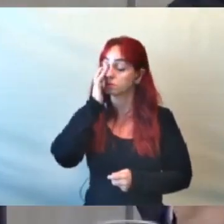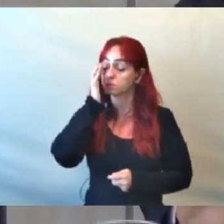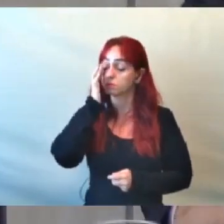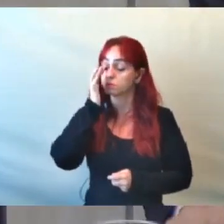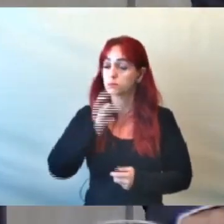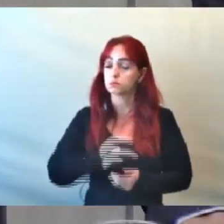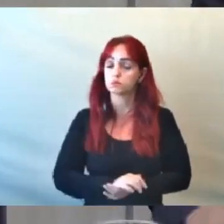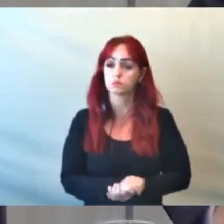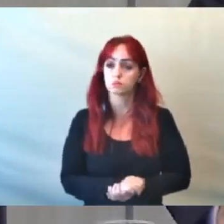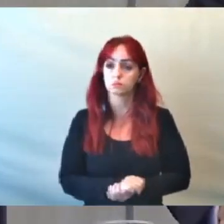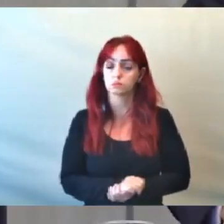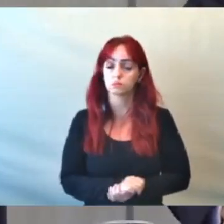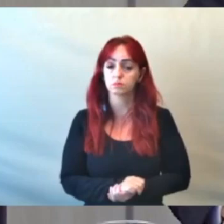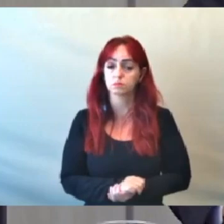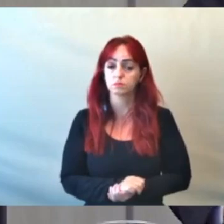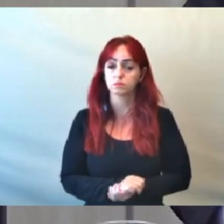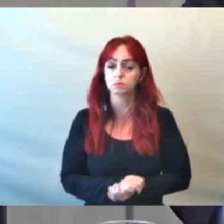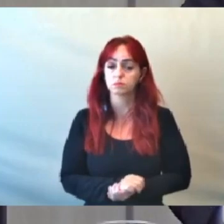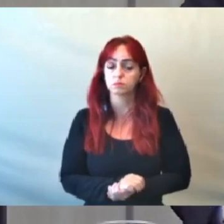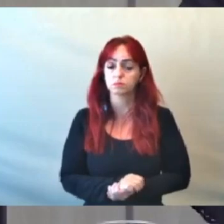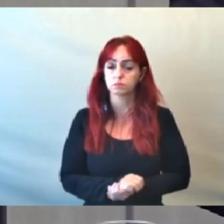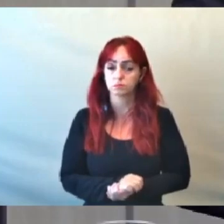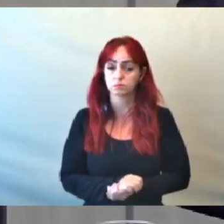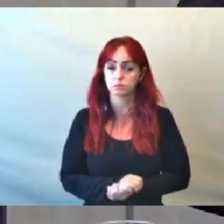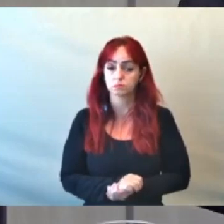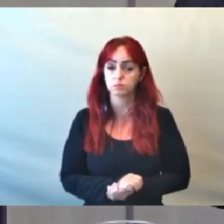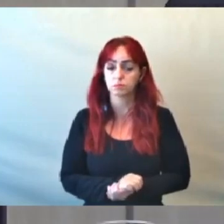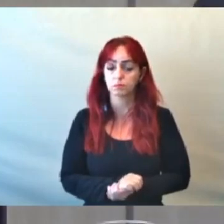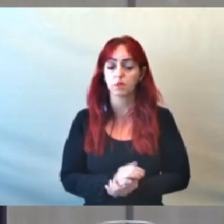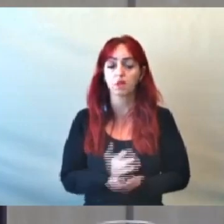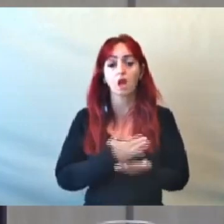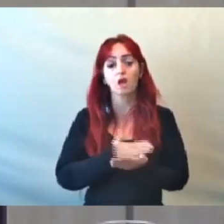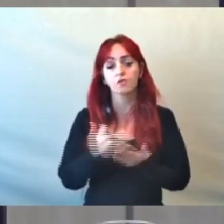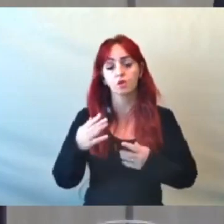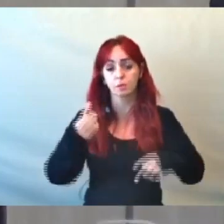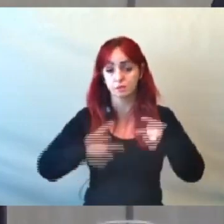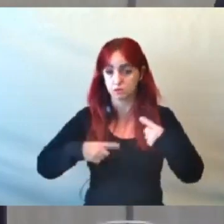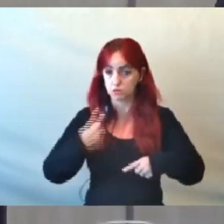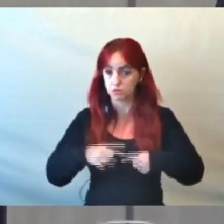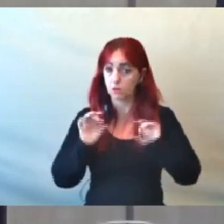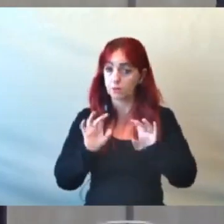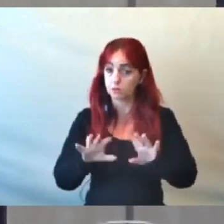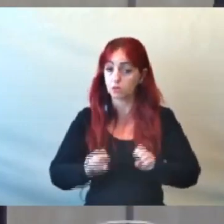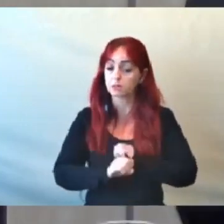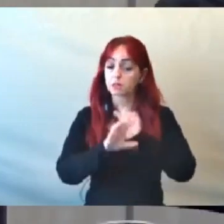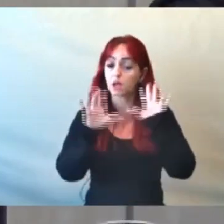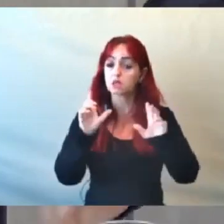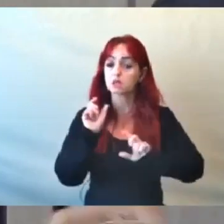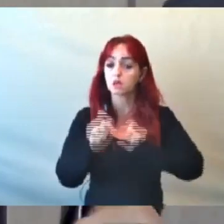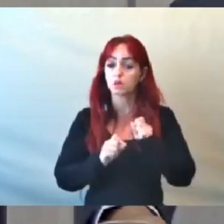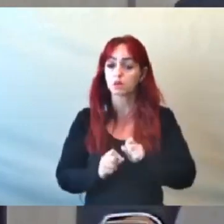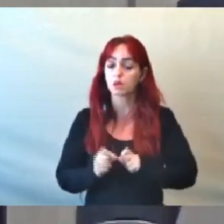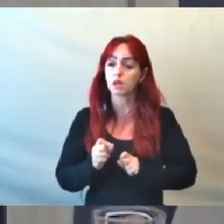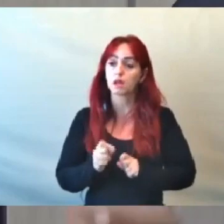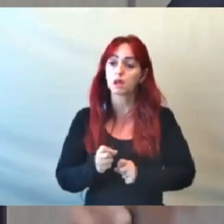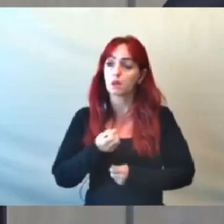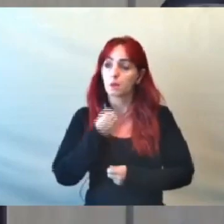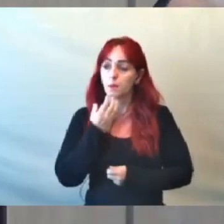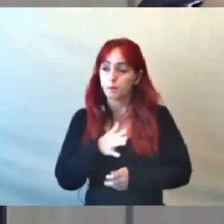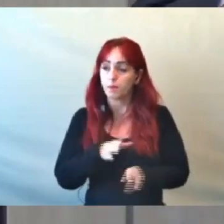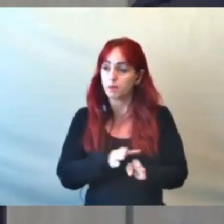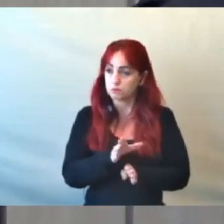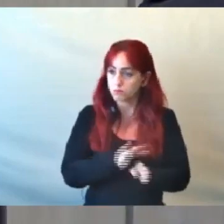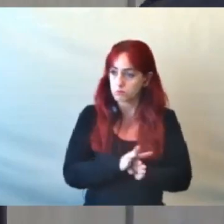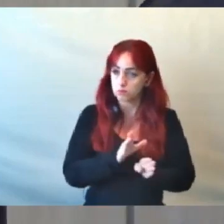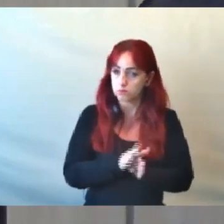Eu vou reabrir a discussão, mas só para esclarecer que, bem orientados, como sempre somos pela nossa assessoria, nós formalizamos, então,